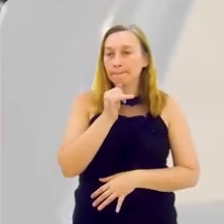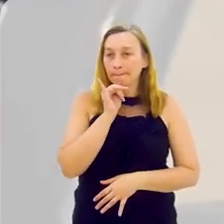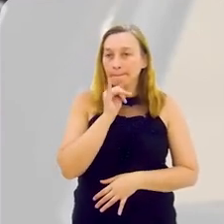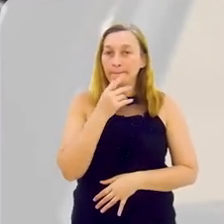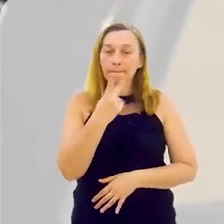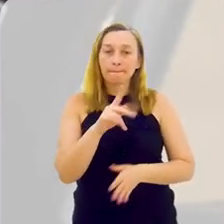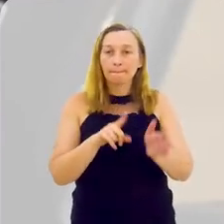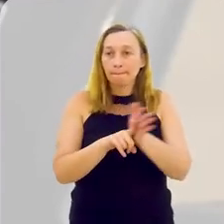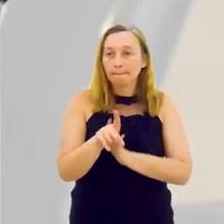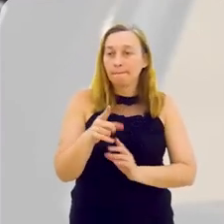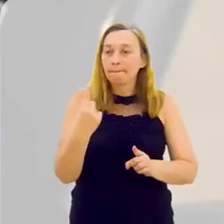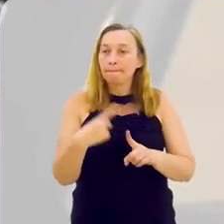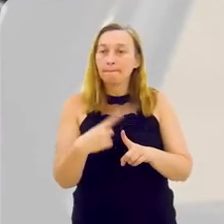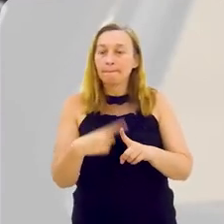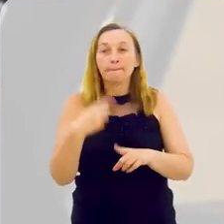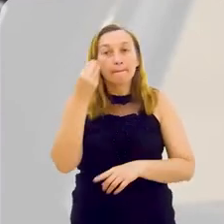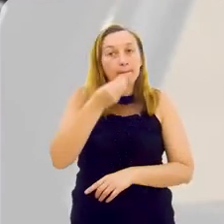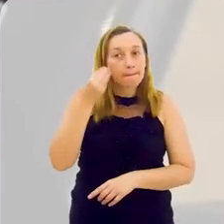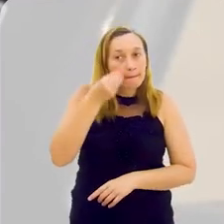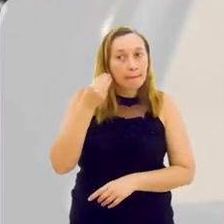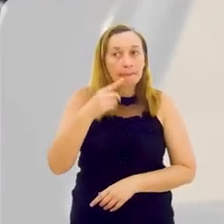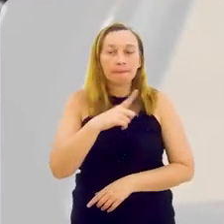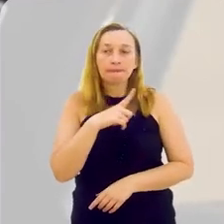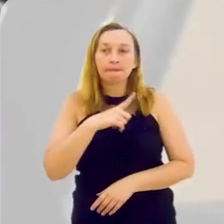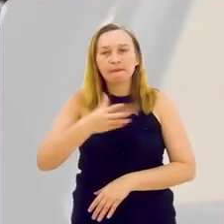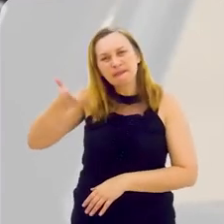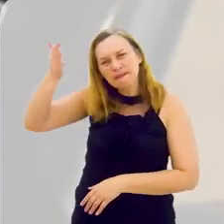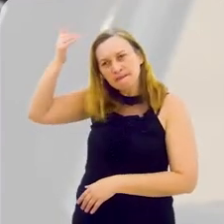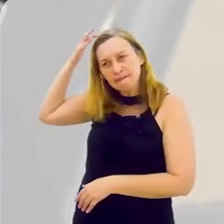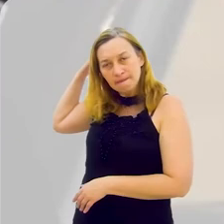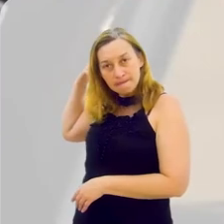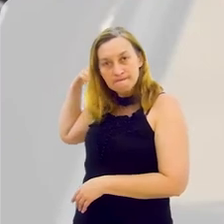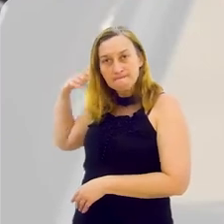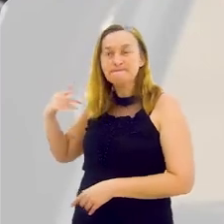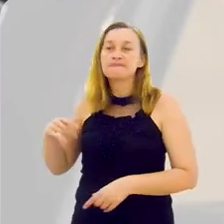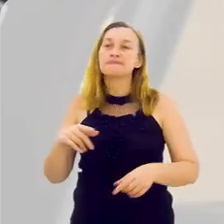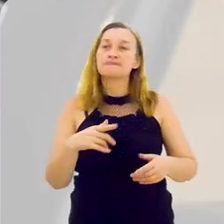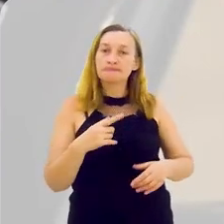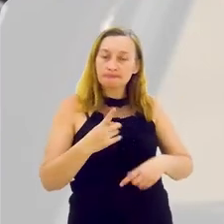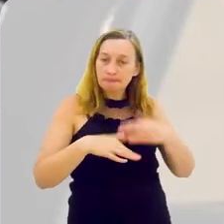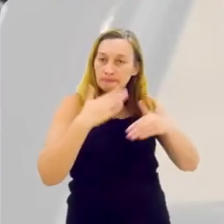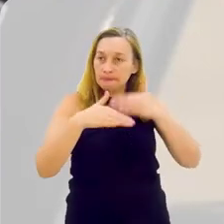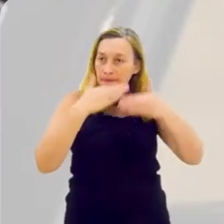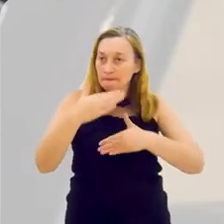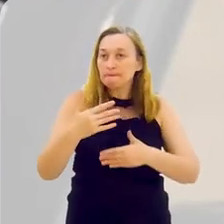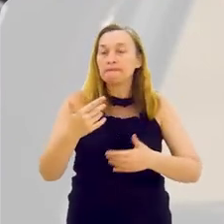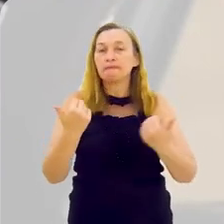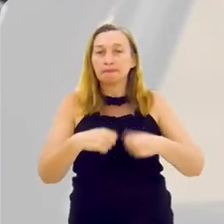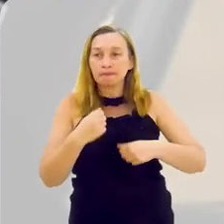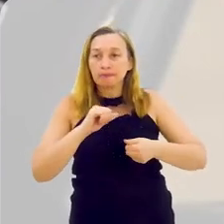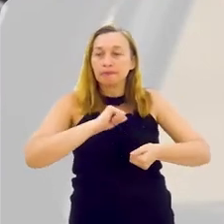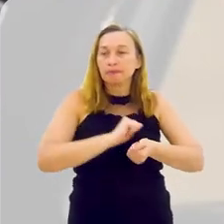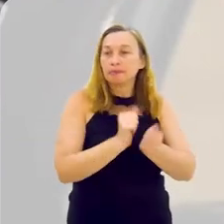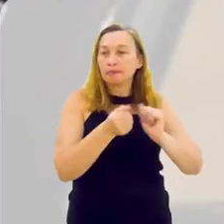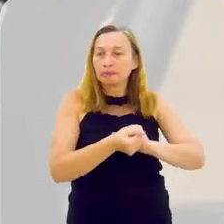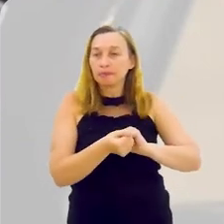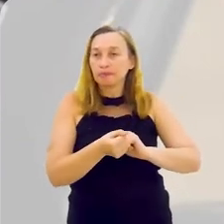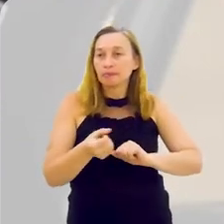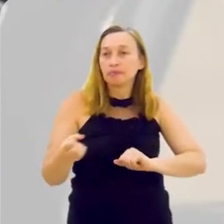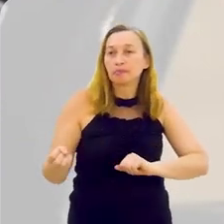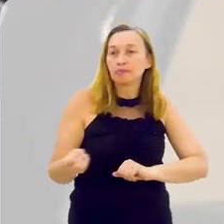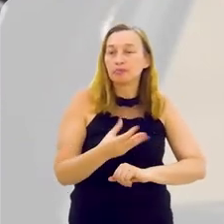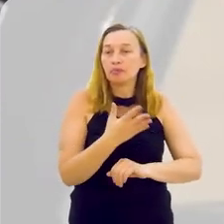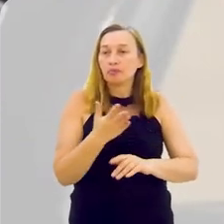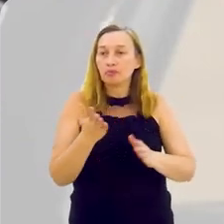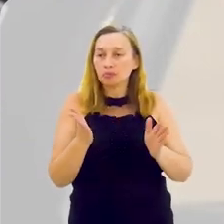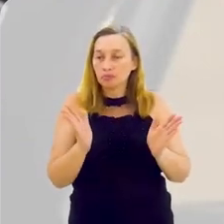clínicas e seus fornecedores. Eu só estou dando o exemplo, conforme a sua pergunta, que além da experiência que nós temos do passado, que são bem-sucedidas